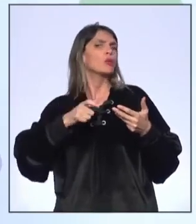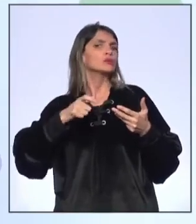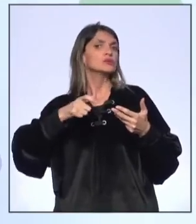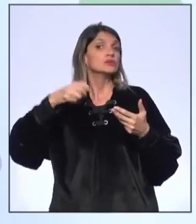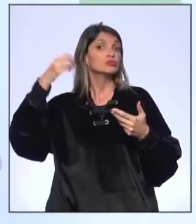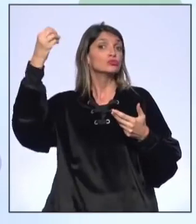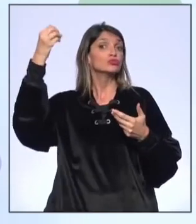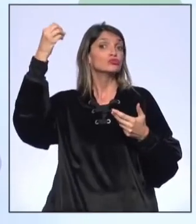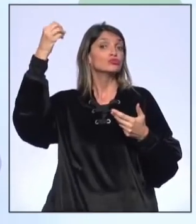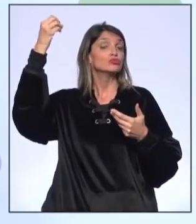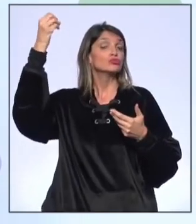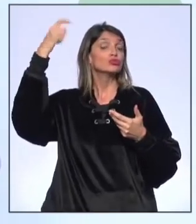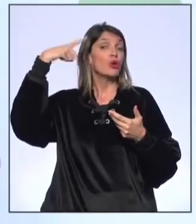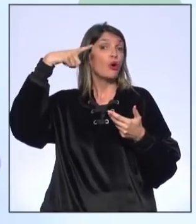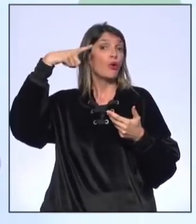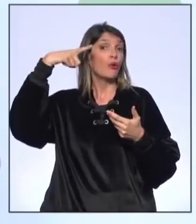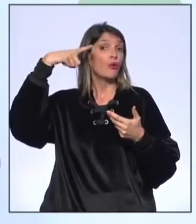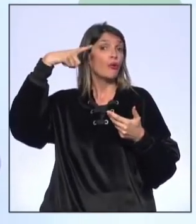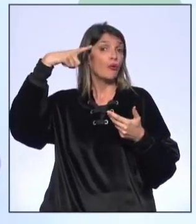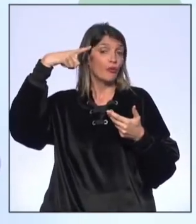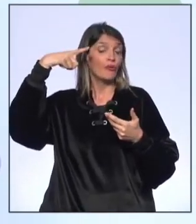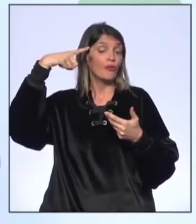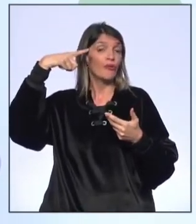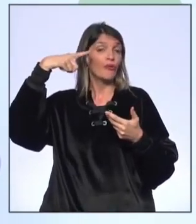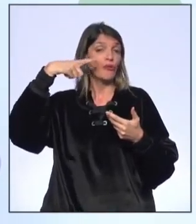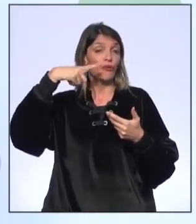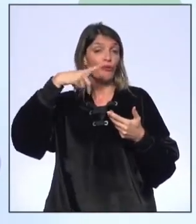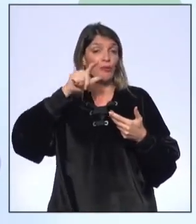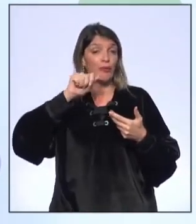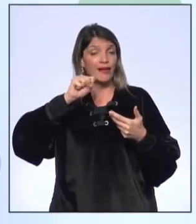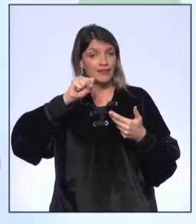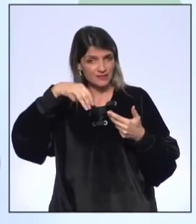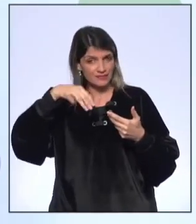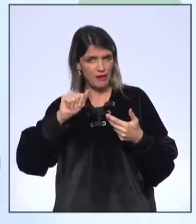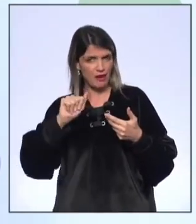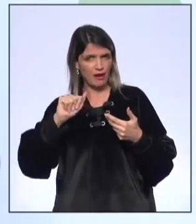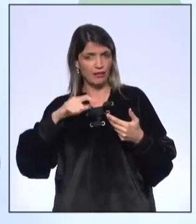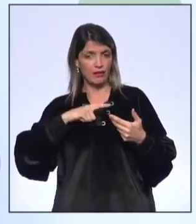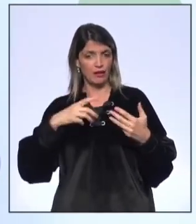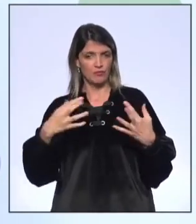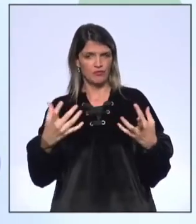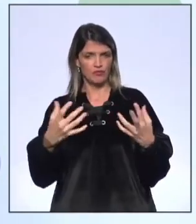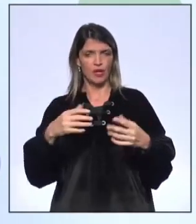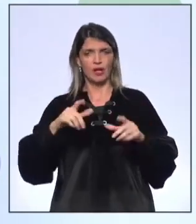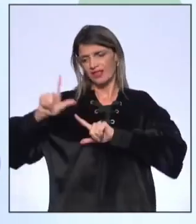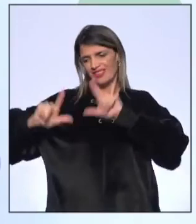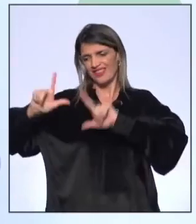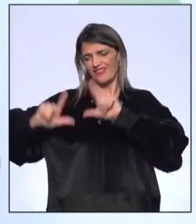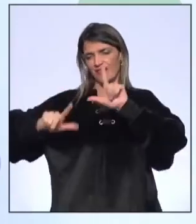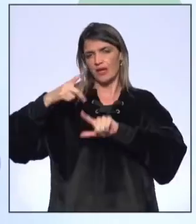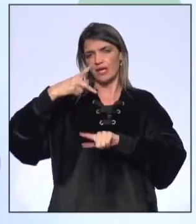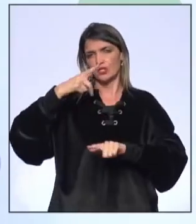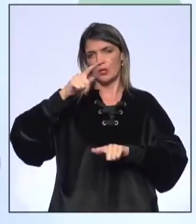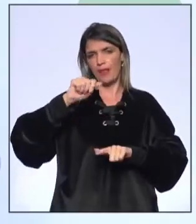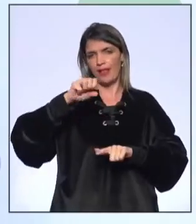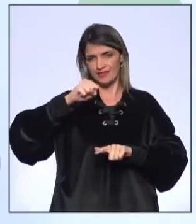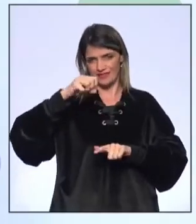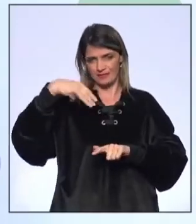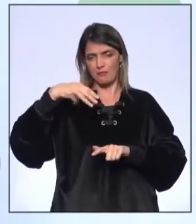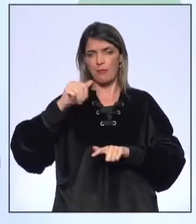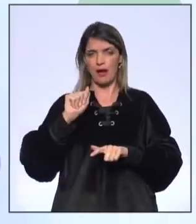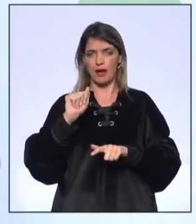luz. Emite luz, no caso, né? Um plasma. Lembra que a televisão de plasma? No caso, a gente tem, né? Televisão de plasma. E o plasma também, ele